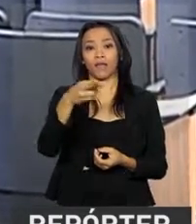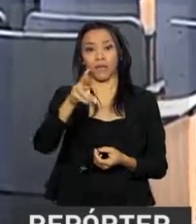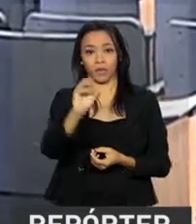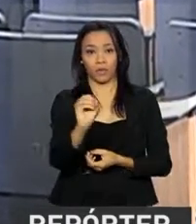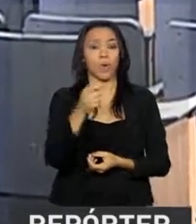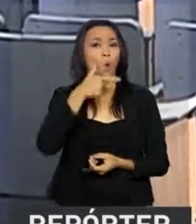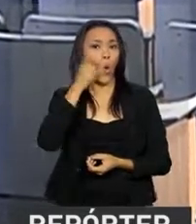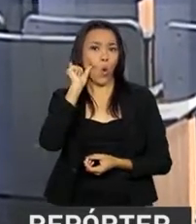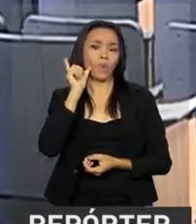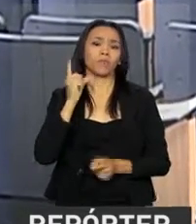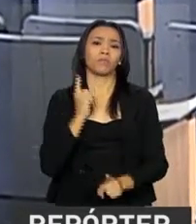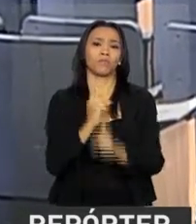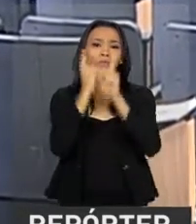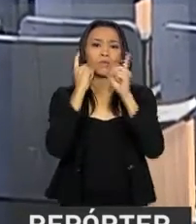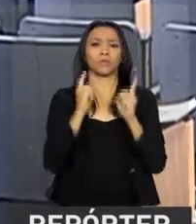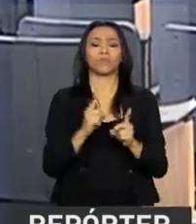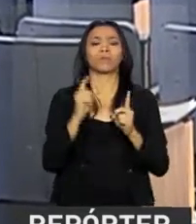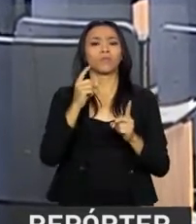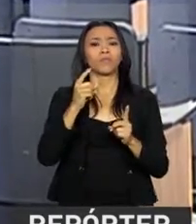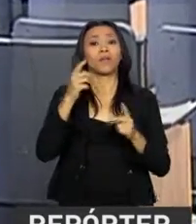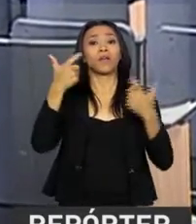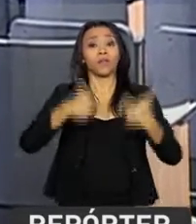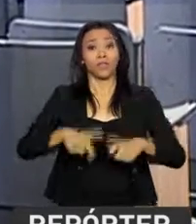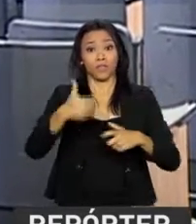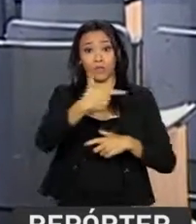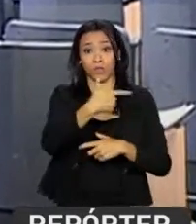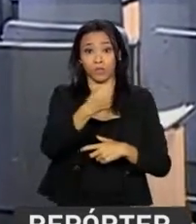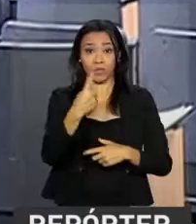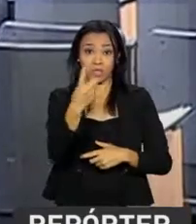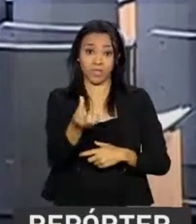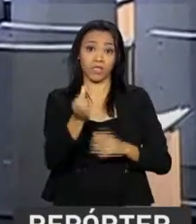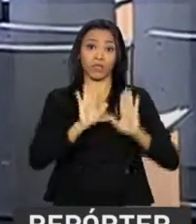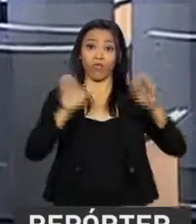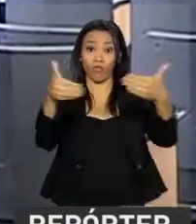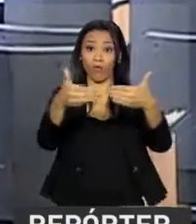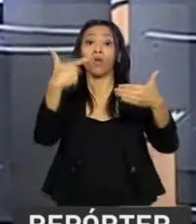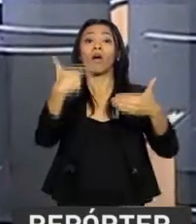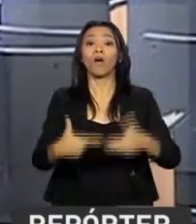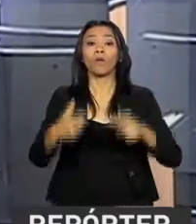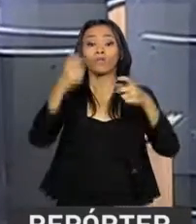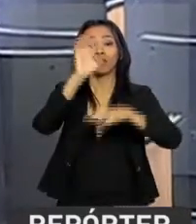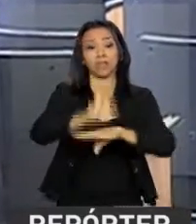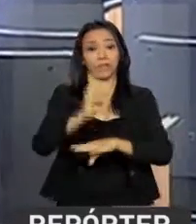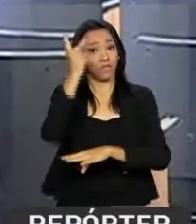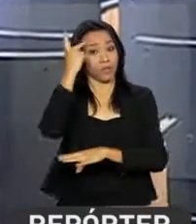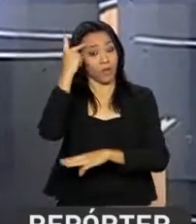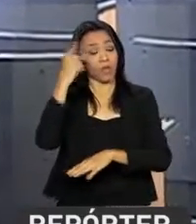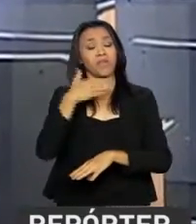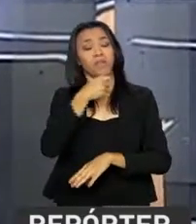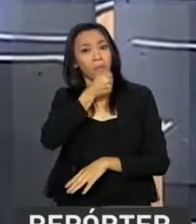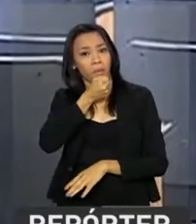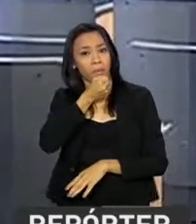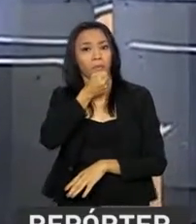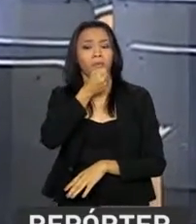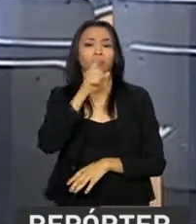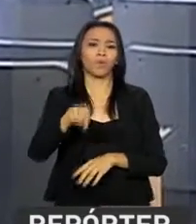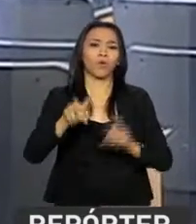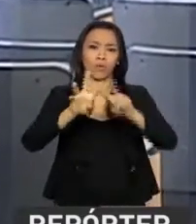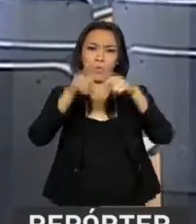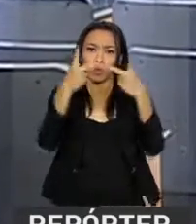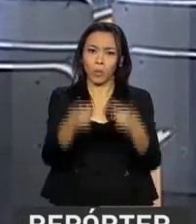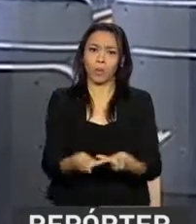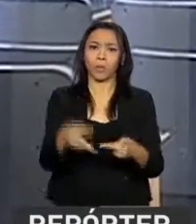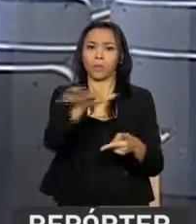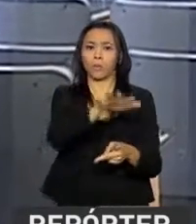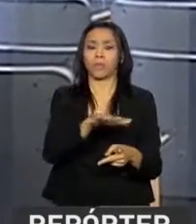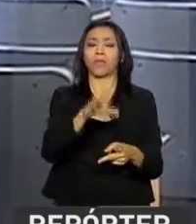esteve ontem no fórum global do agronegócio 2016 em são paulo e falou com jornalistas sobre o plano safra e sobre a captação